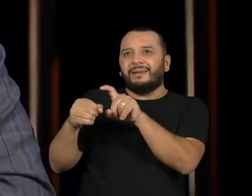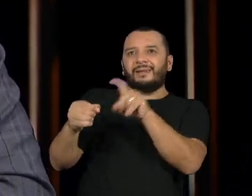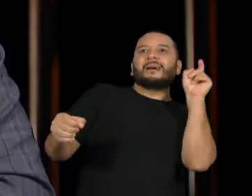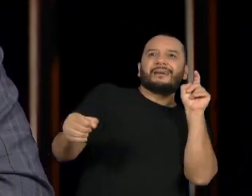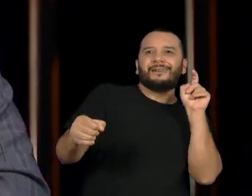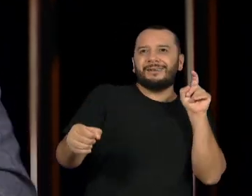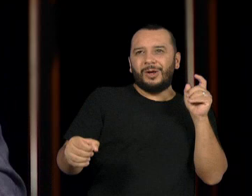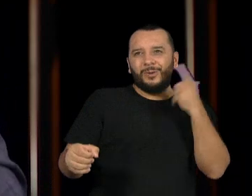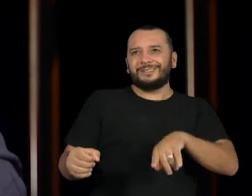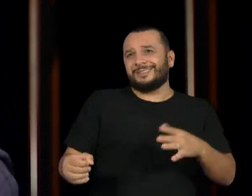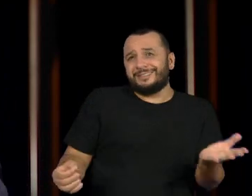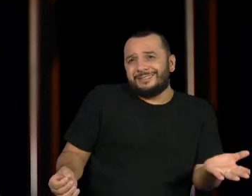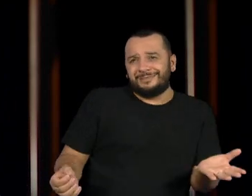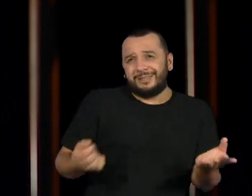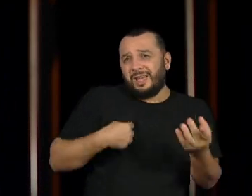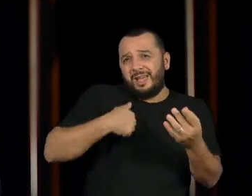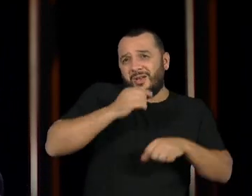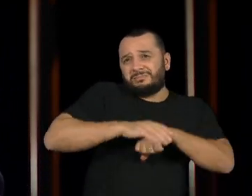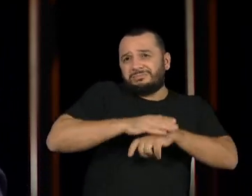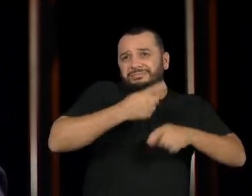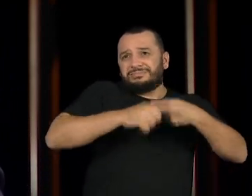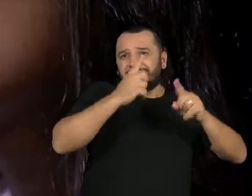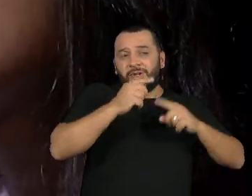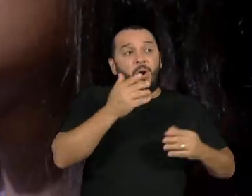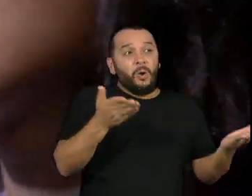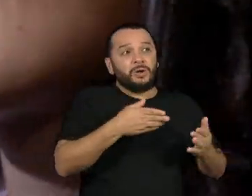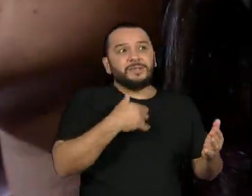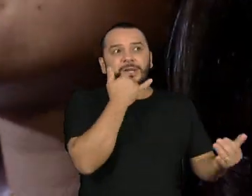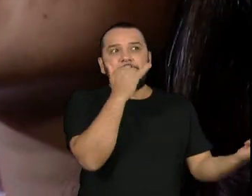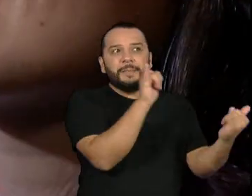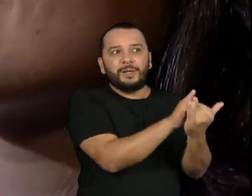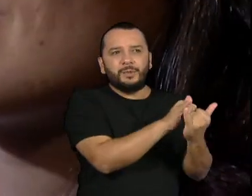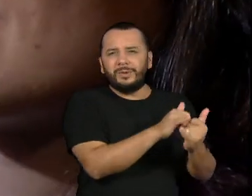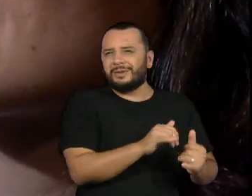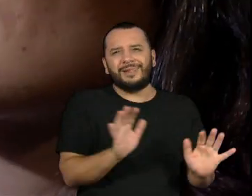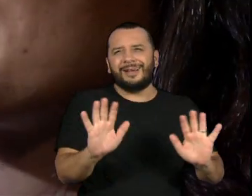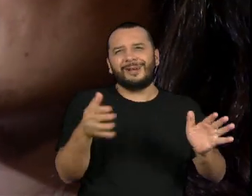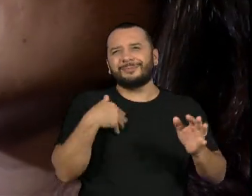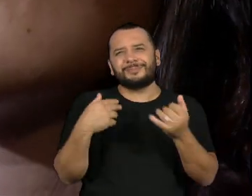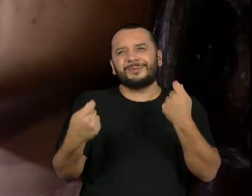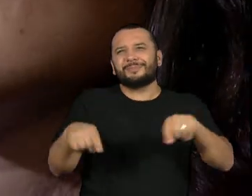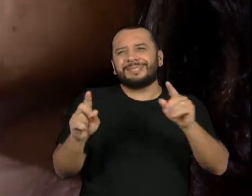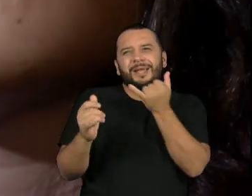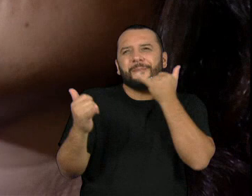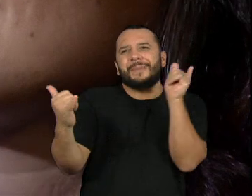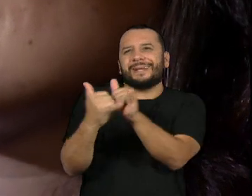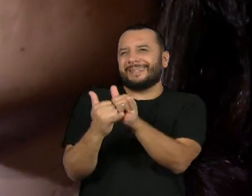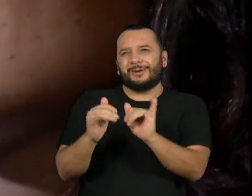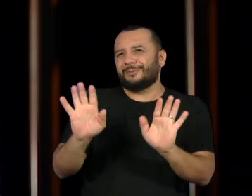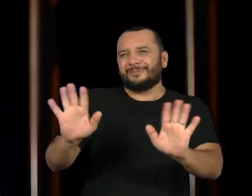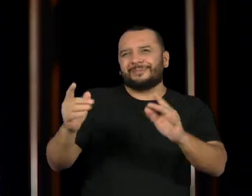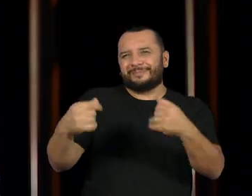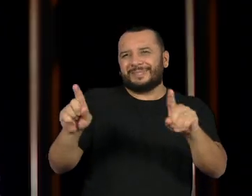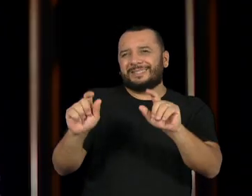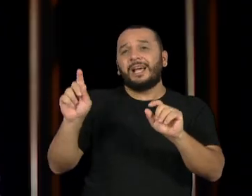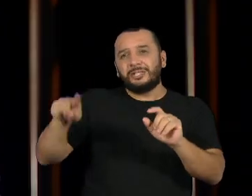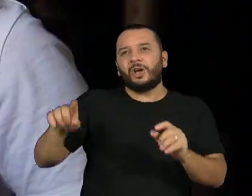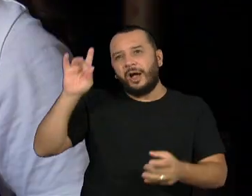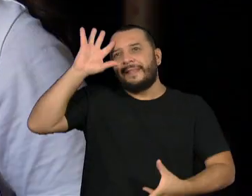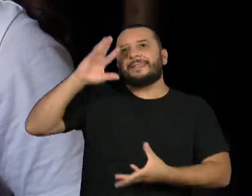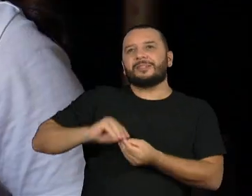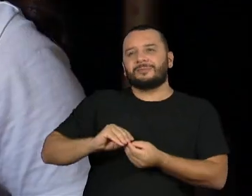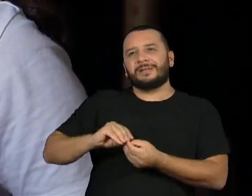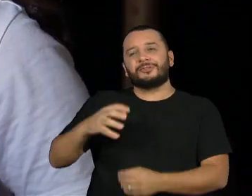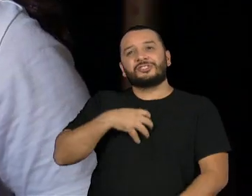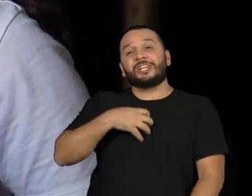perdoou essa atitude dele? Eu não sei se precisava de perdão, eu acho que só precisava de um entendimento. Foi o jeito